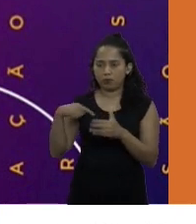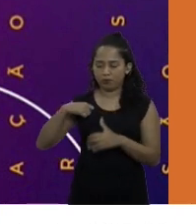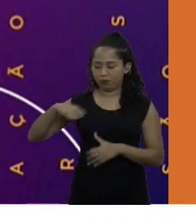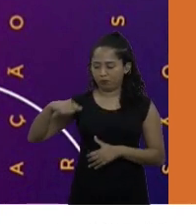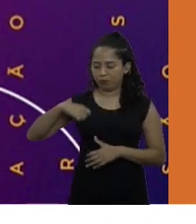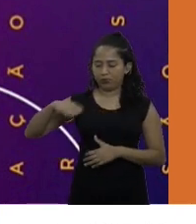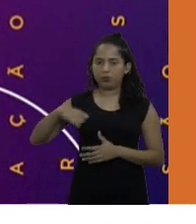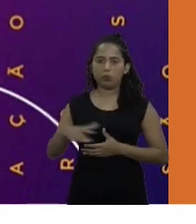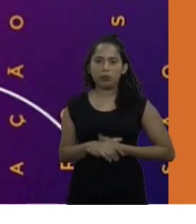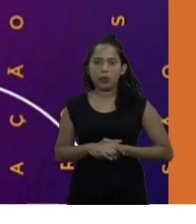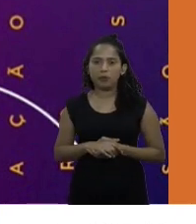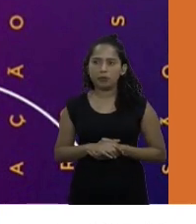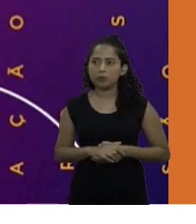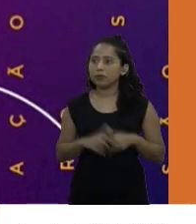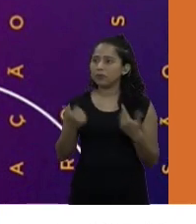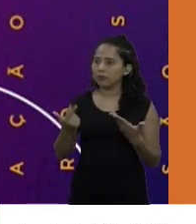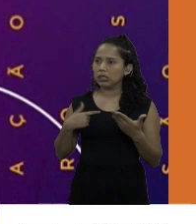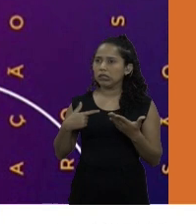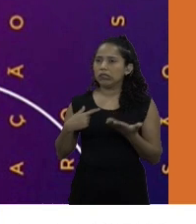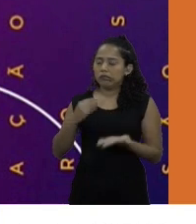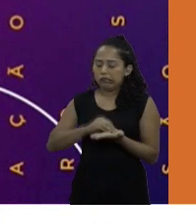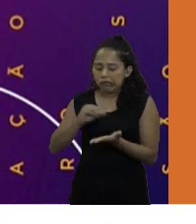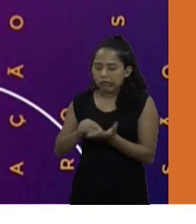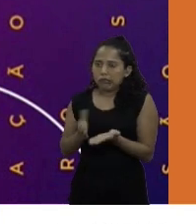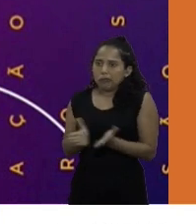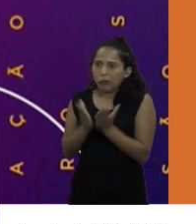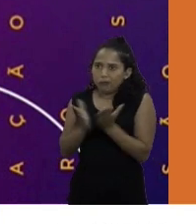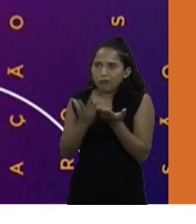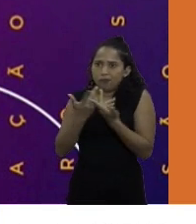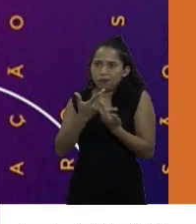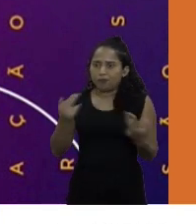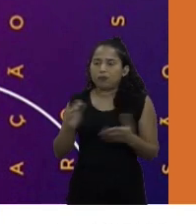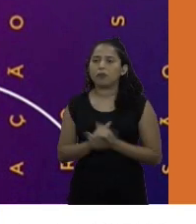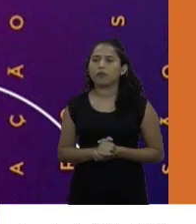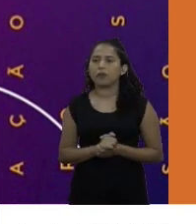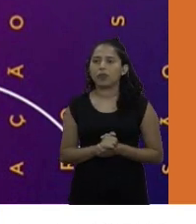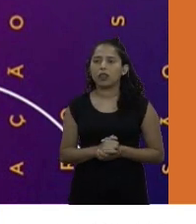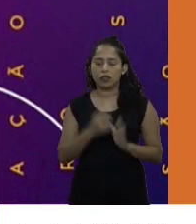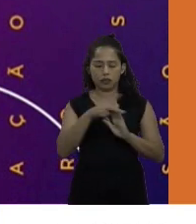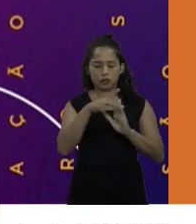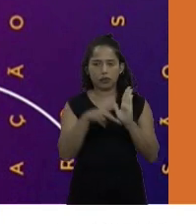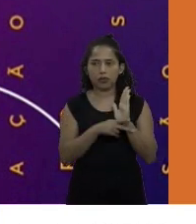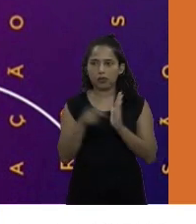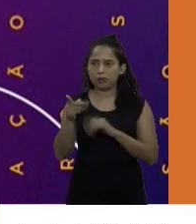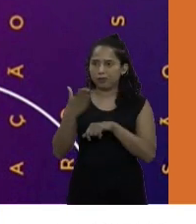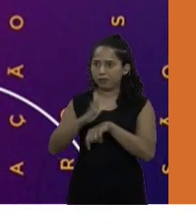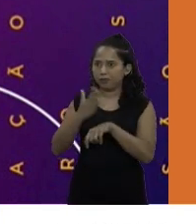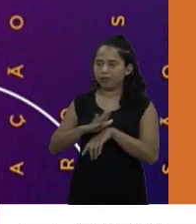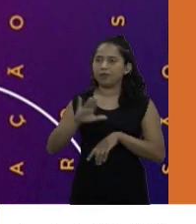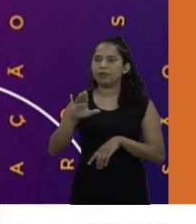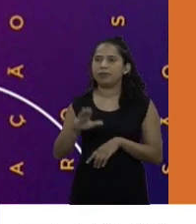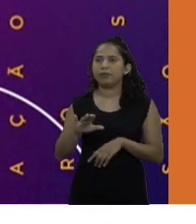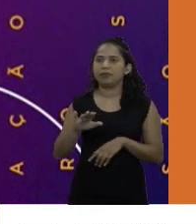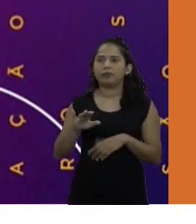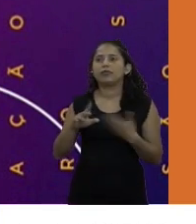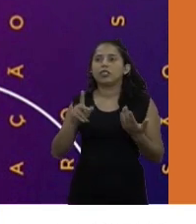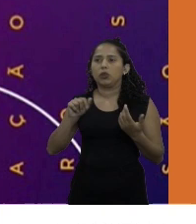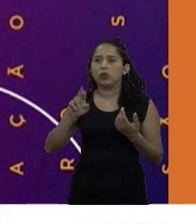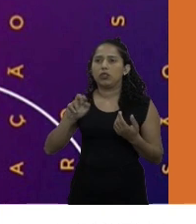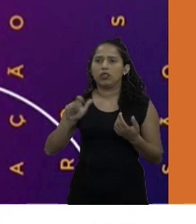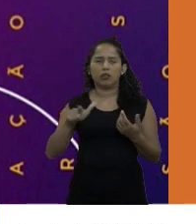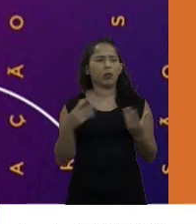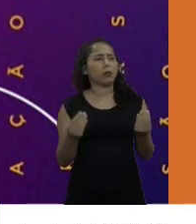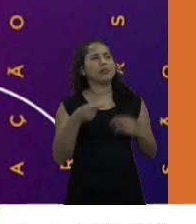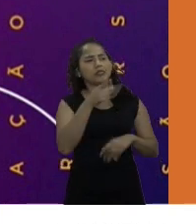momento de muita, muita escassez. E aí, participei do programa trainee da L'Oréal e todos os meus amigos falando, como assim? Você